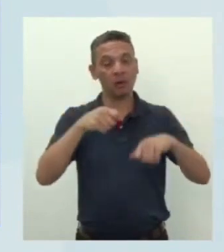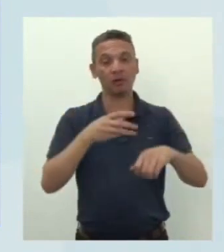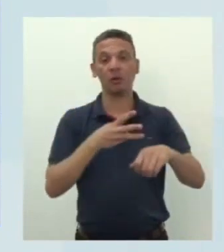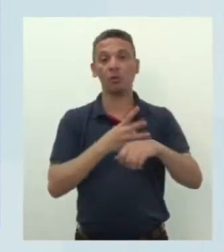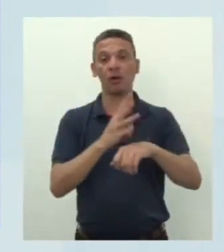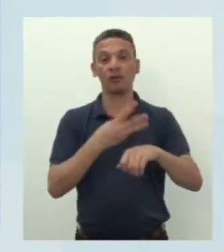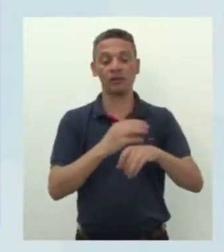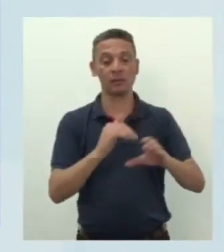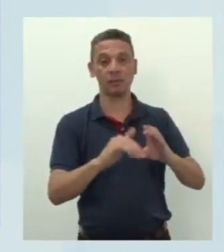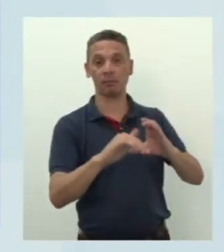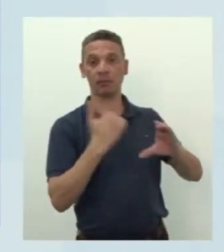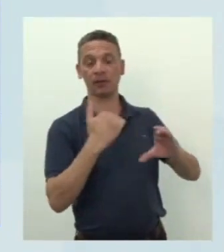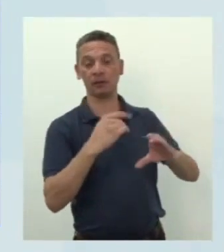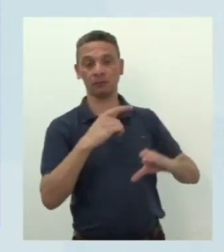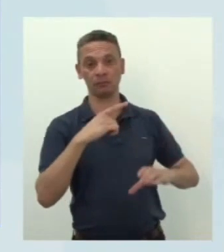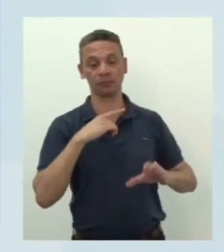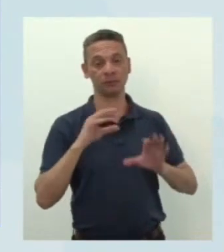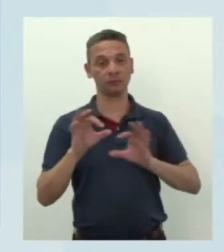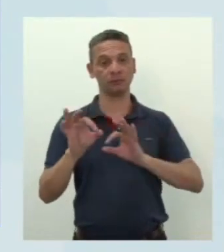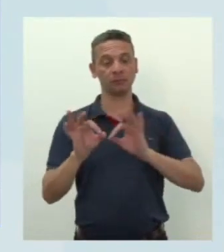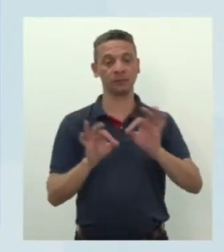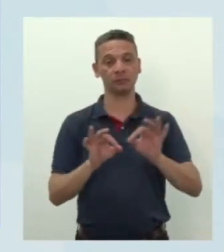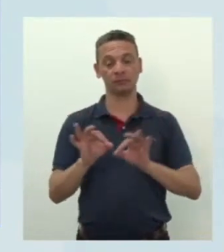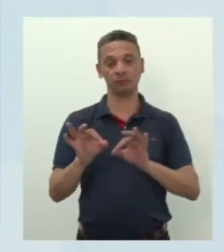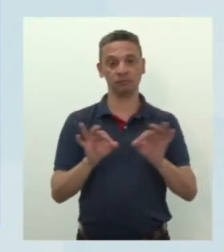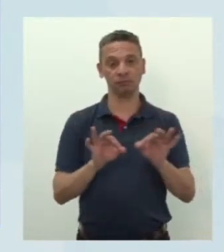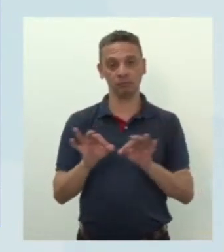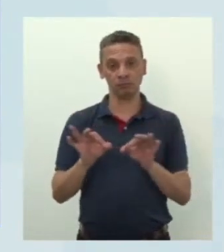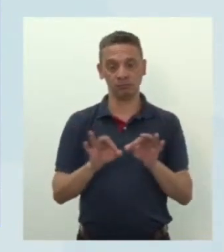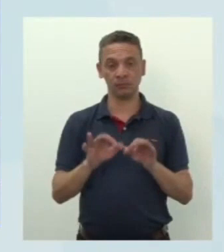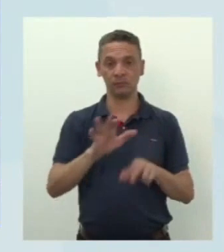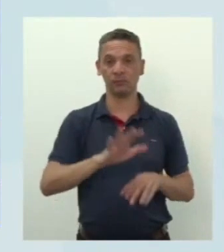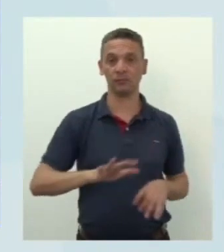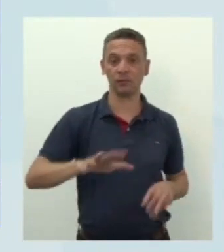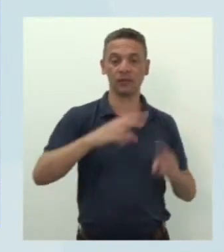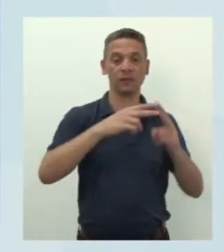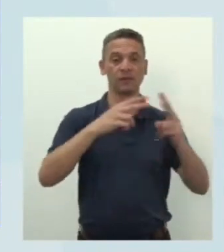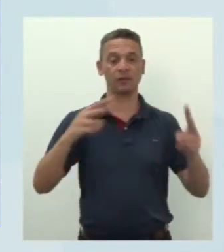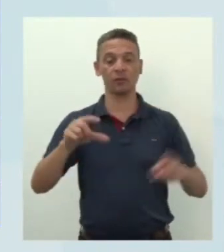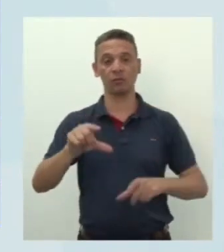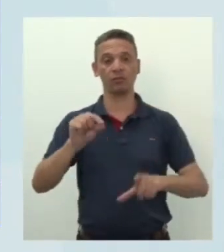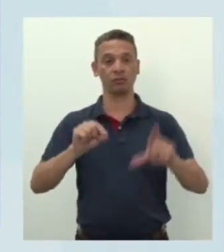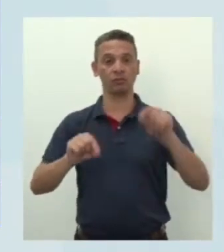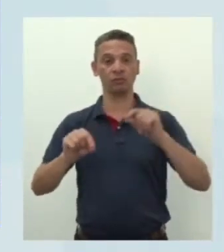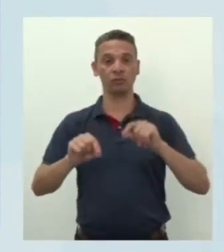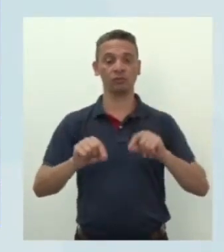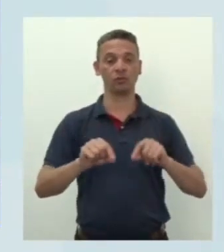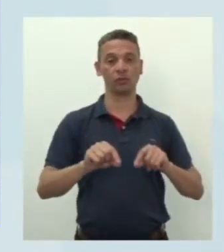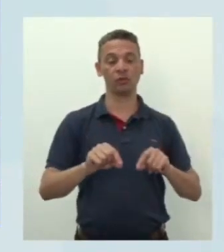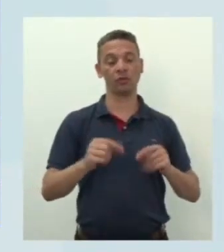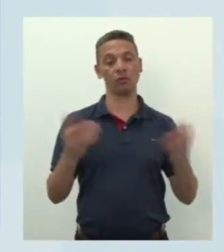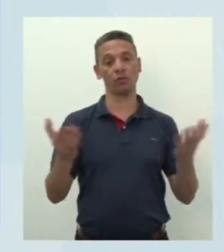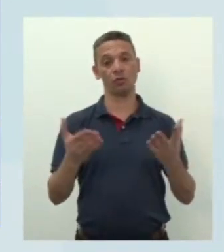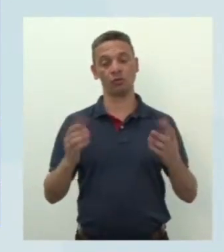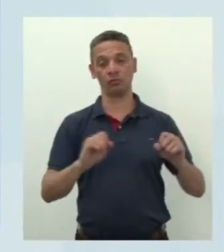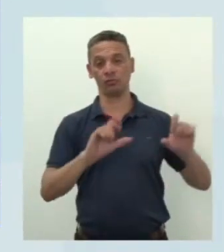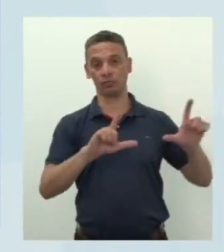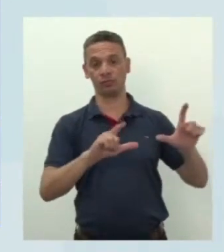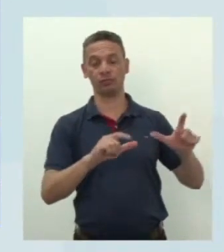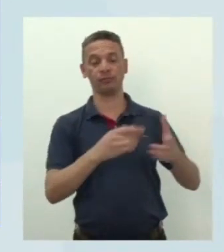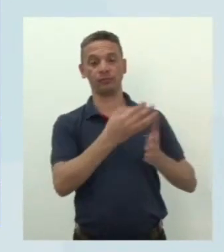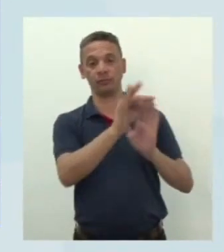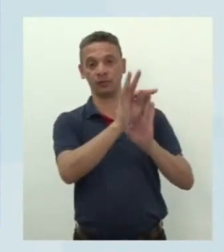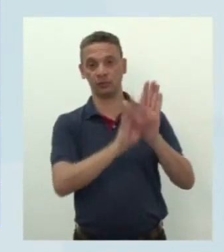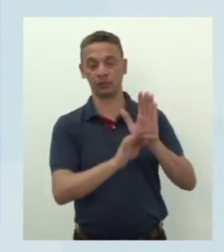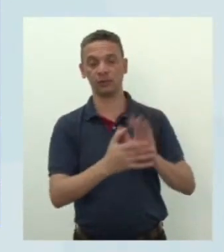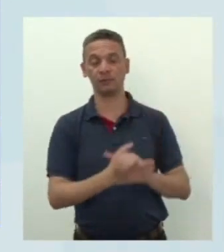pelo WhatsApp, que foi o ambiente virtual que a gente escolheu no nosso esboço. Se não